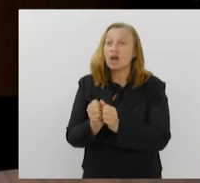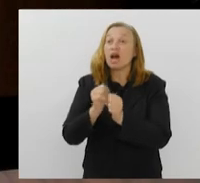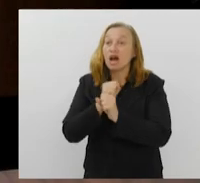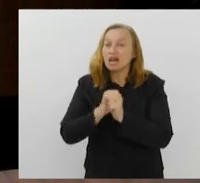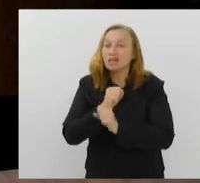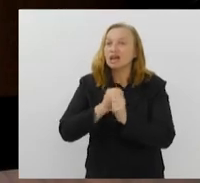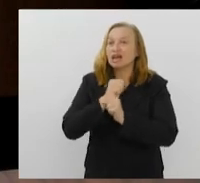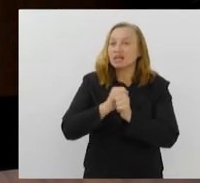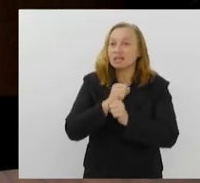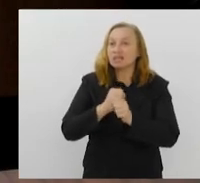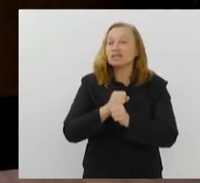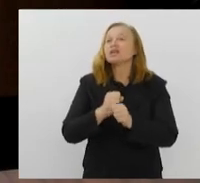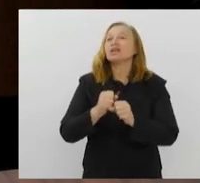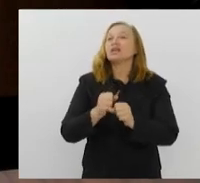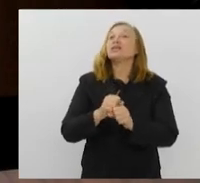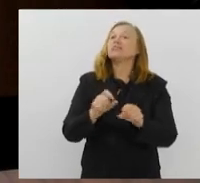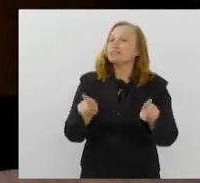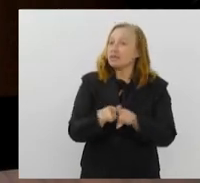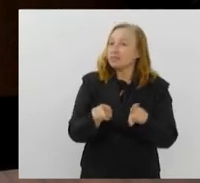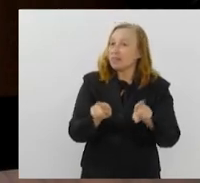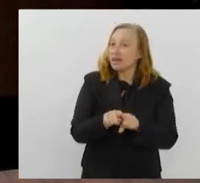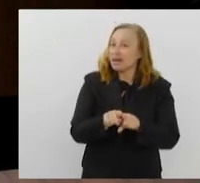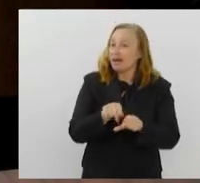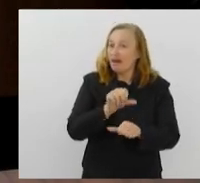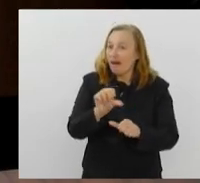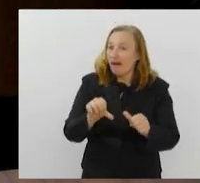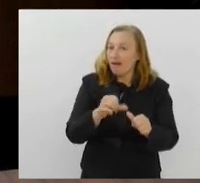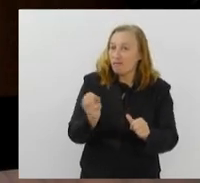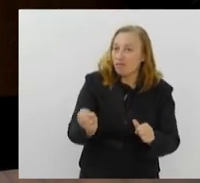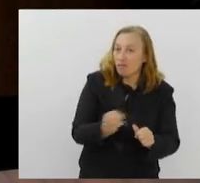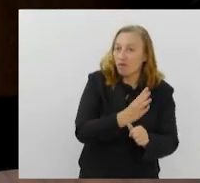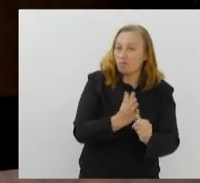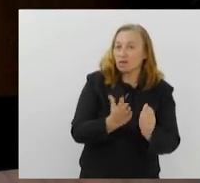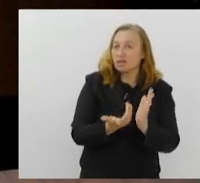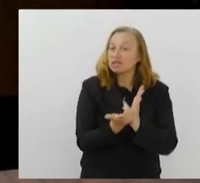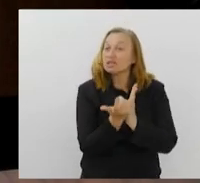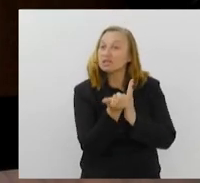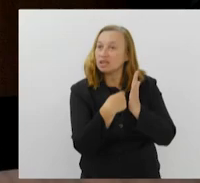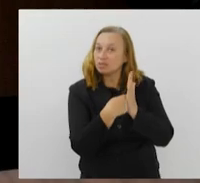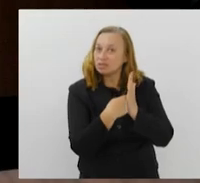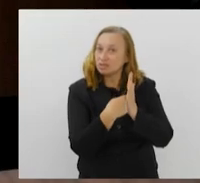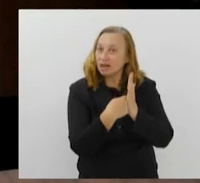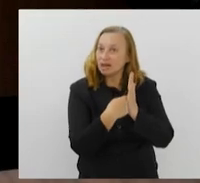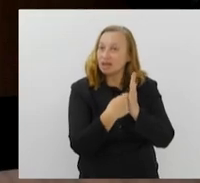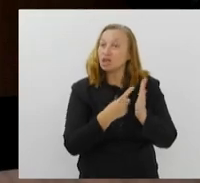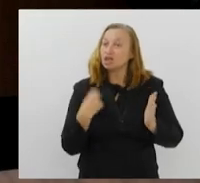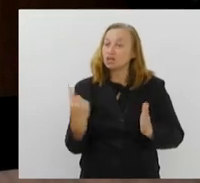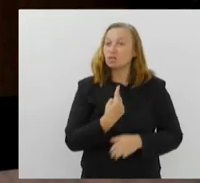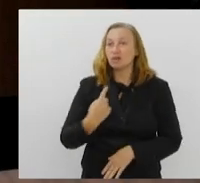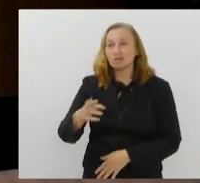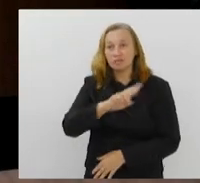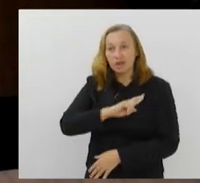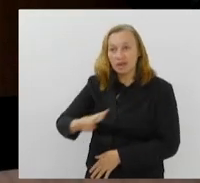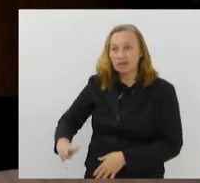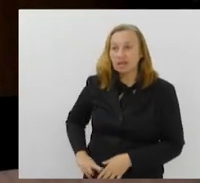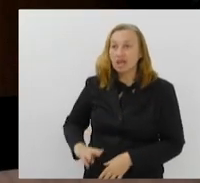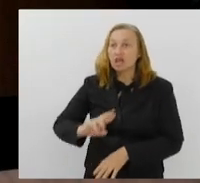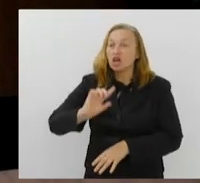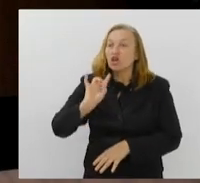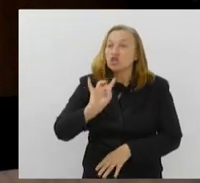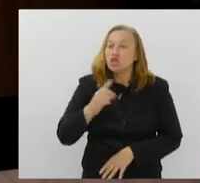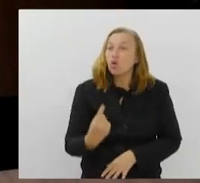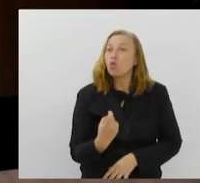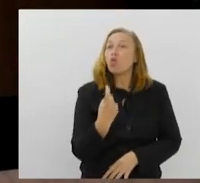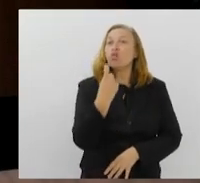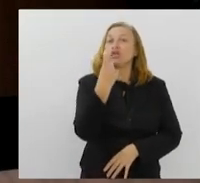é testemunha disso, é que nós somos a República Unitária